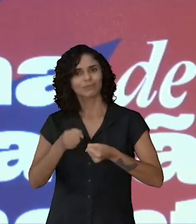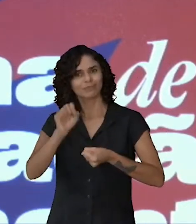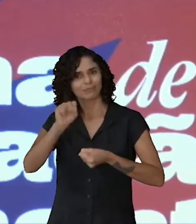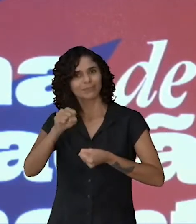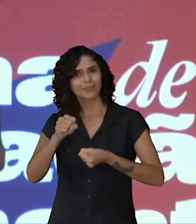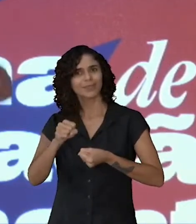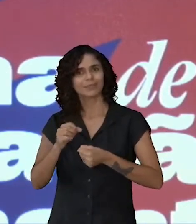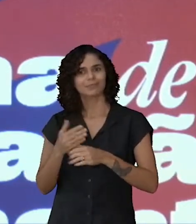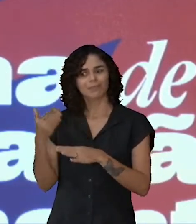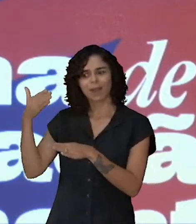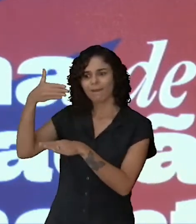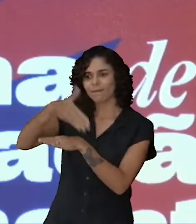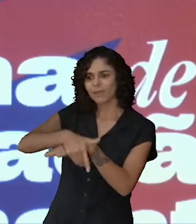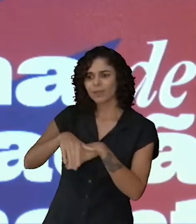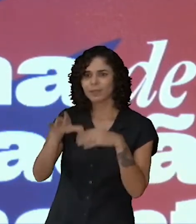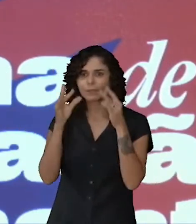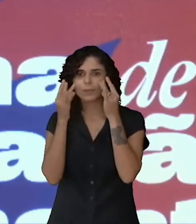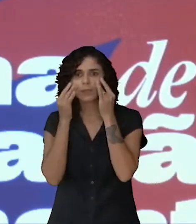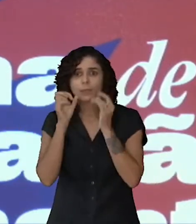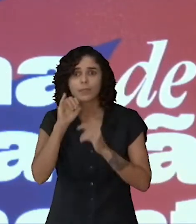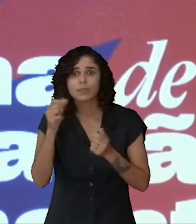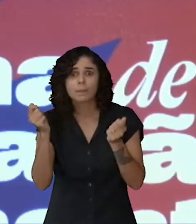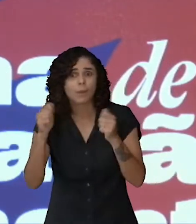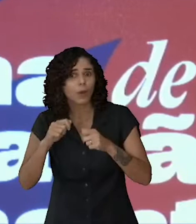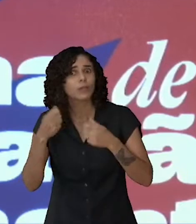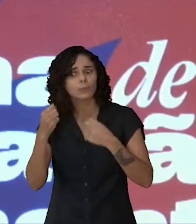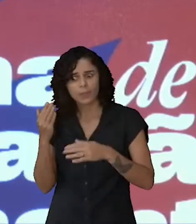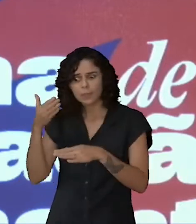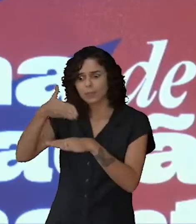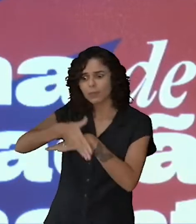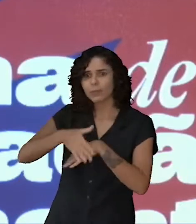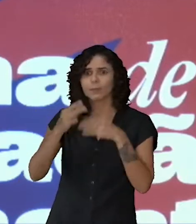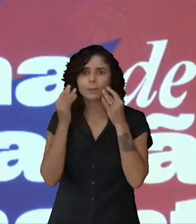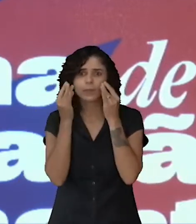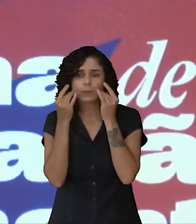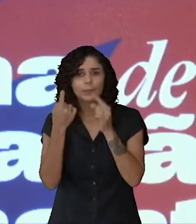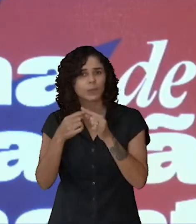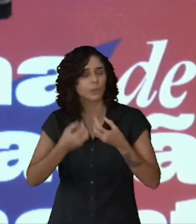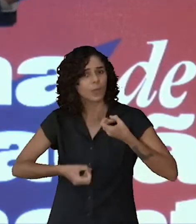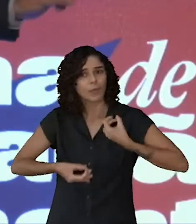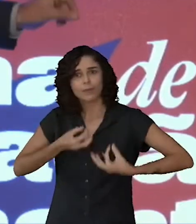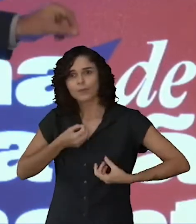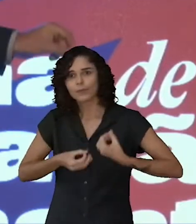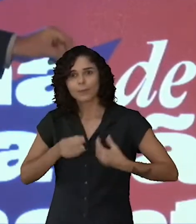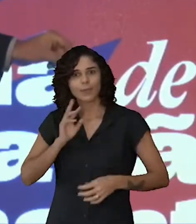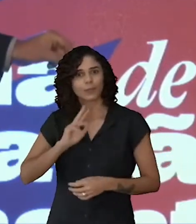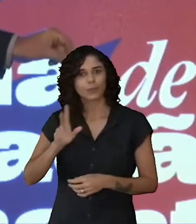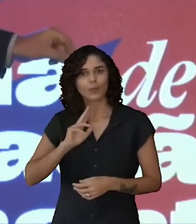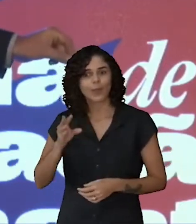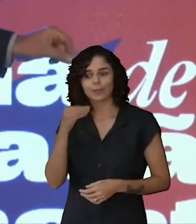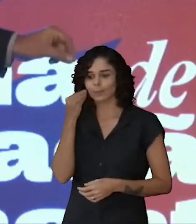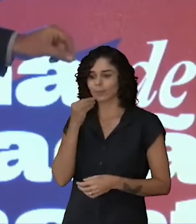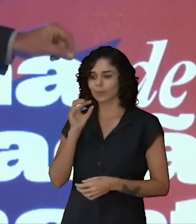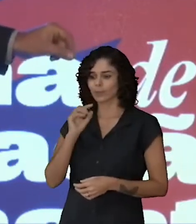viver isso, porque avivamento não se experimenta sozinho.